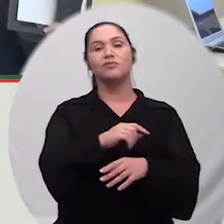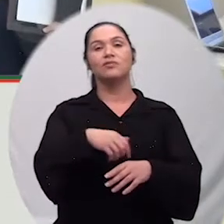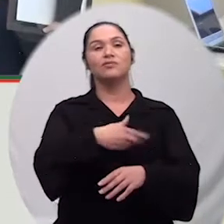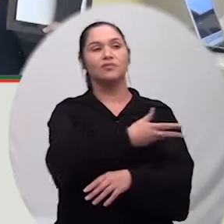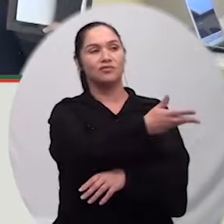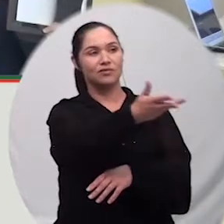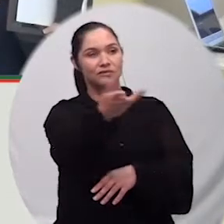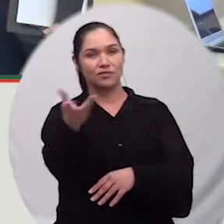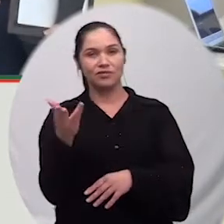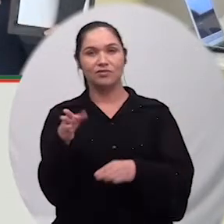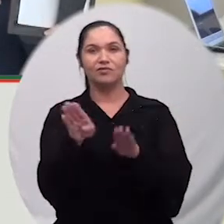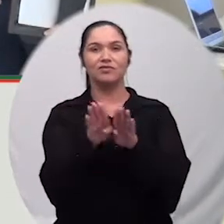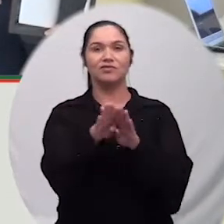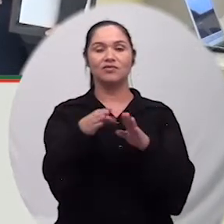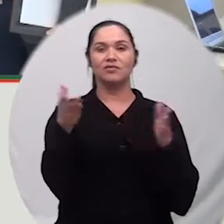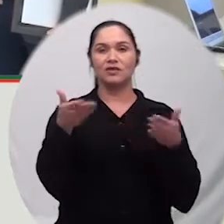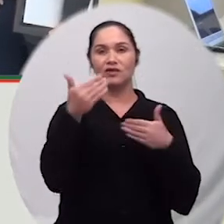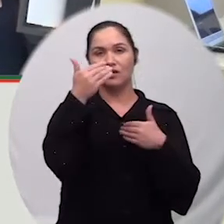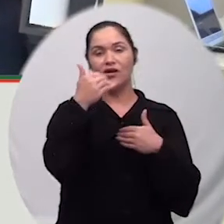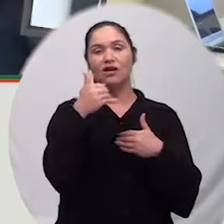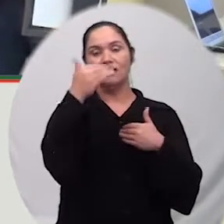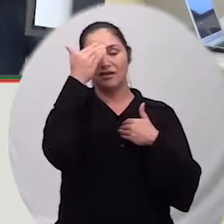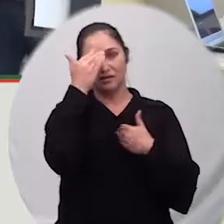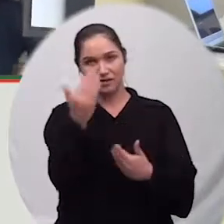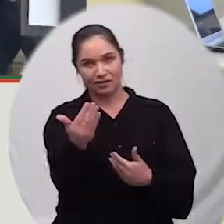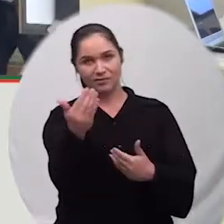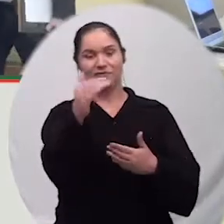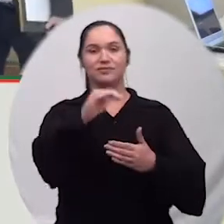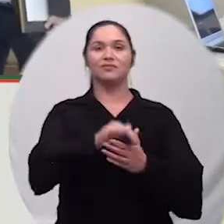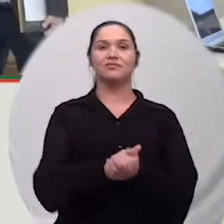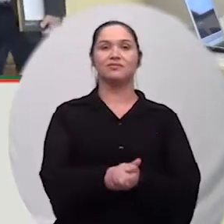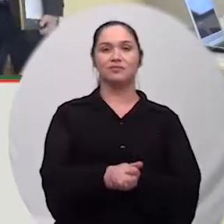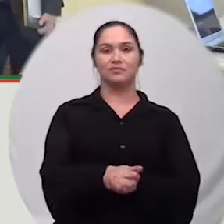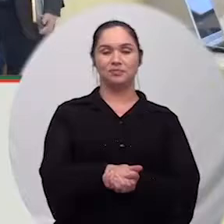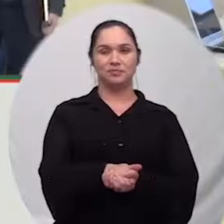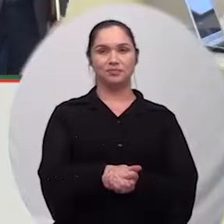vocês, nosso muito obrigado em nome do Espaço Mais Empreendedor.